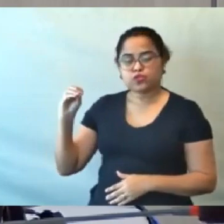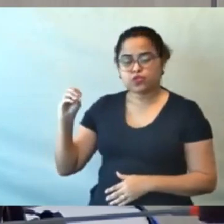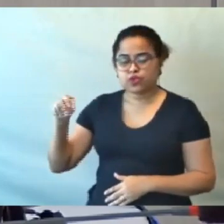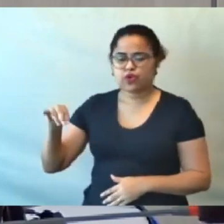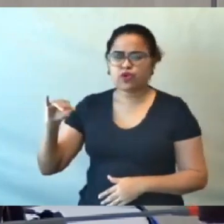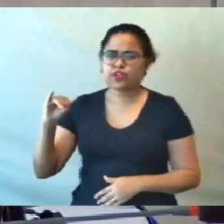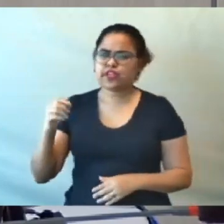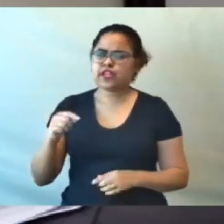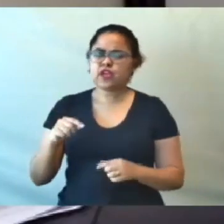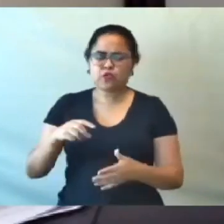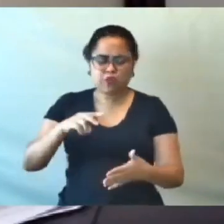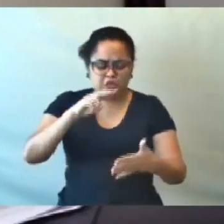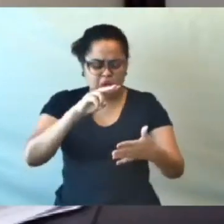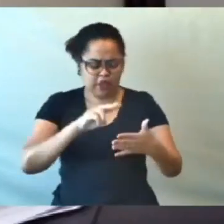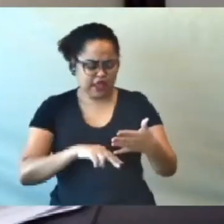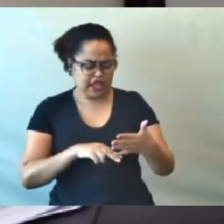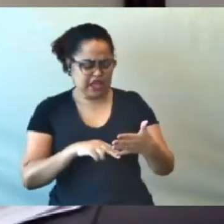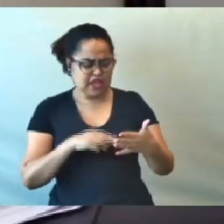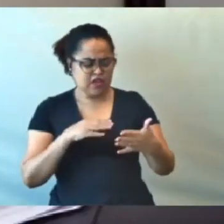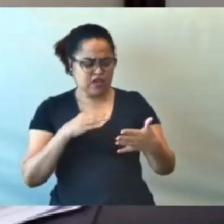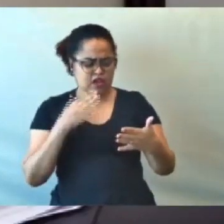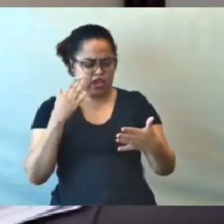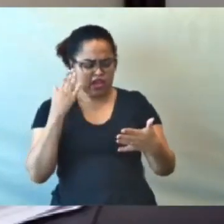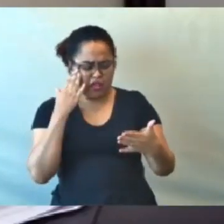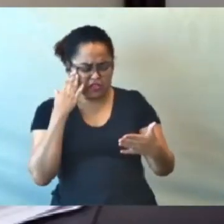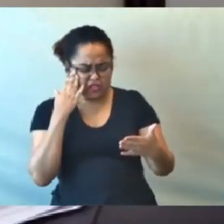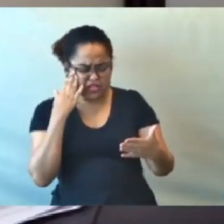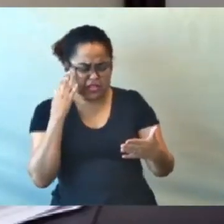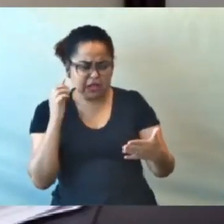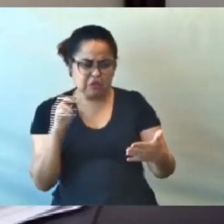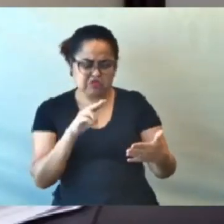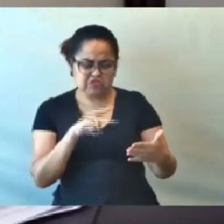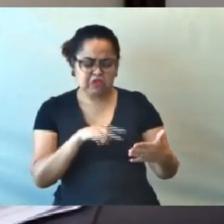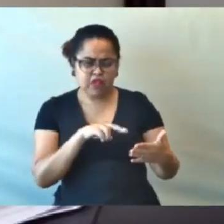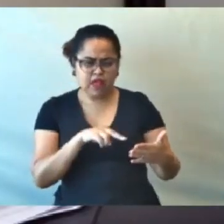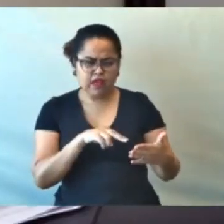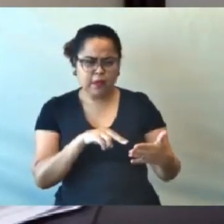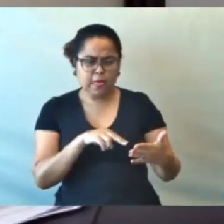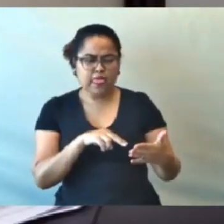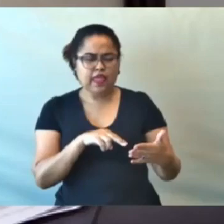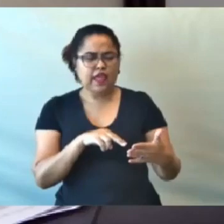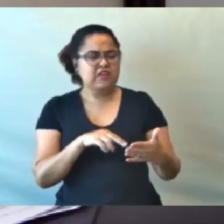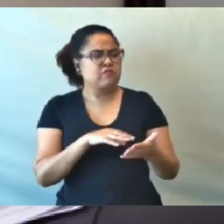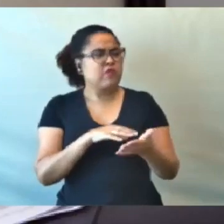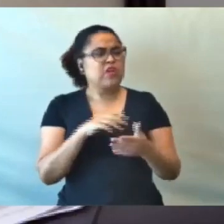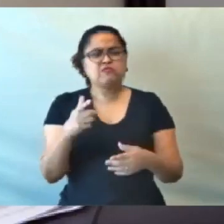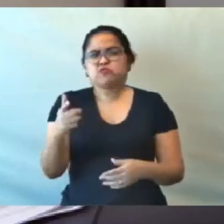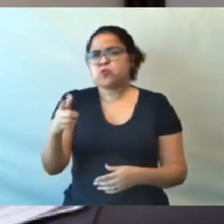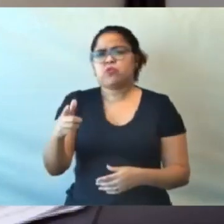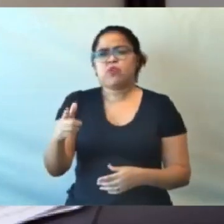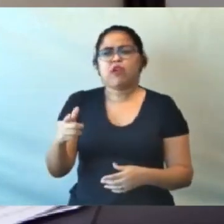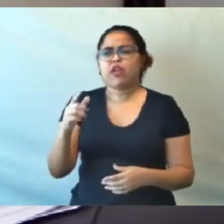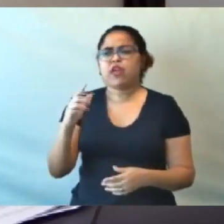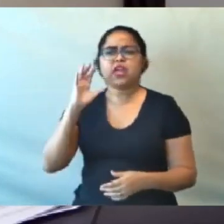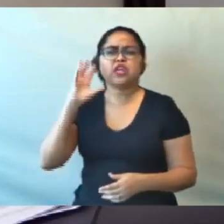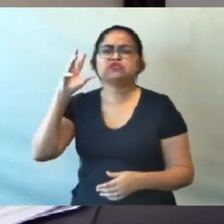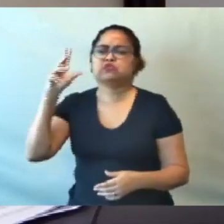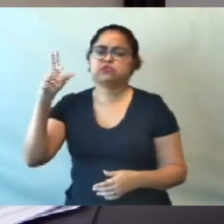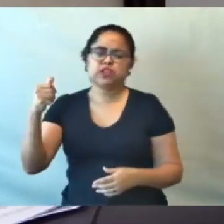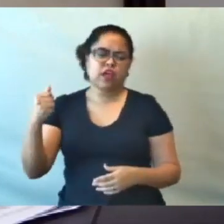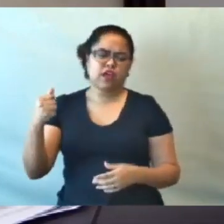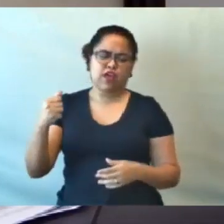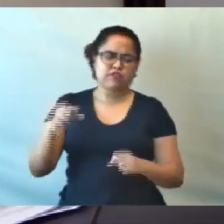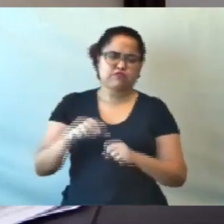estão falando que o Enzilimp não apresenta resultados evidentes. A classe 3 não foi atingida